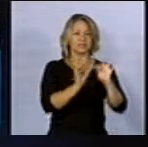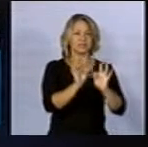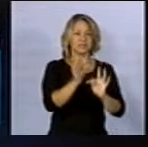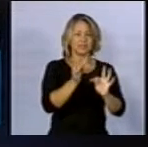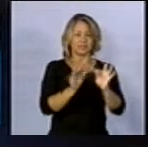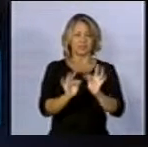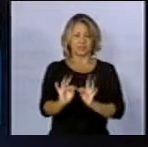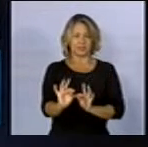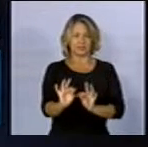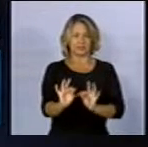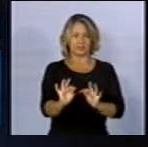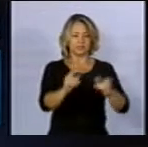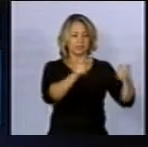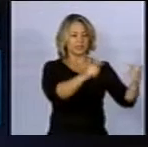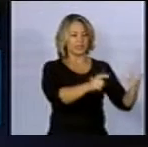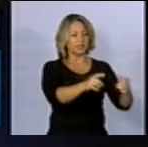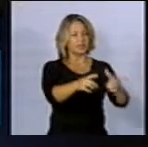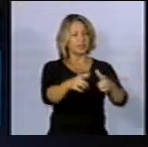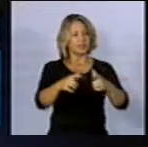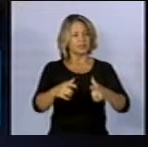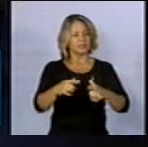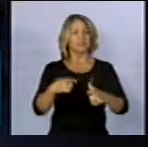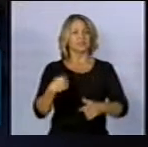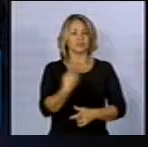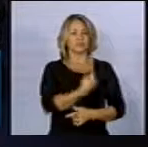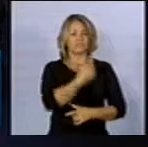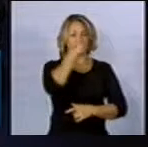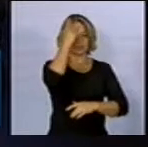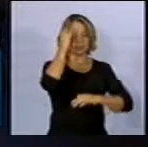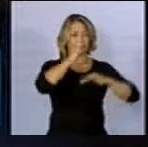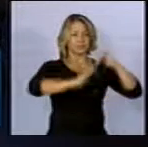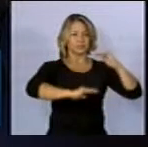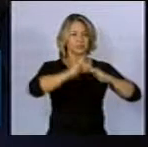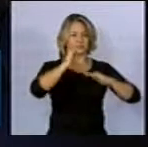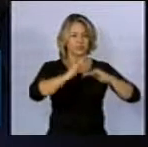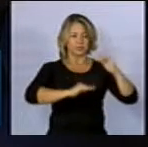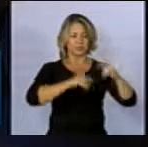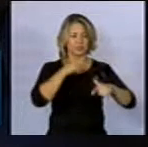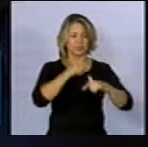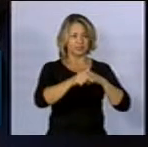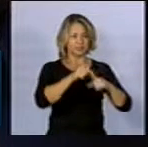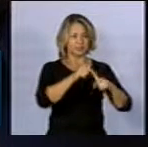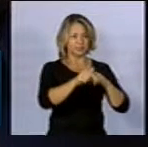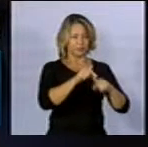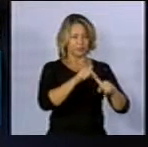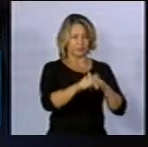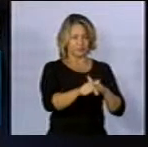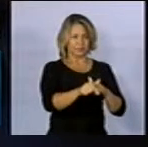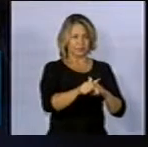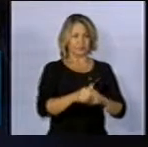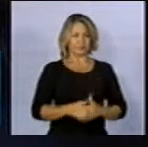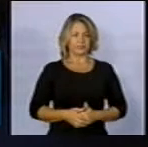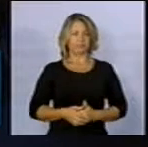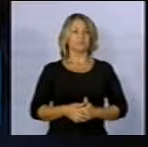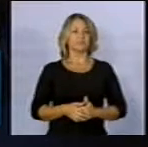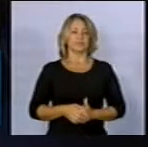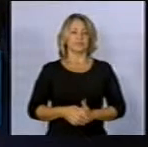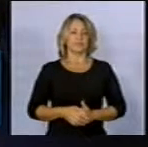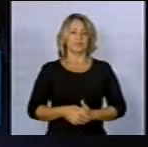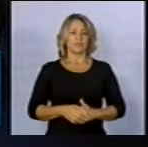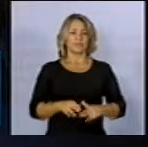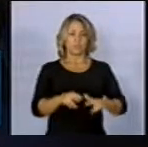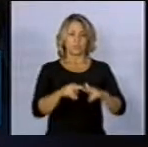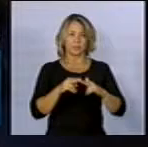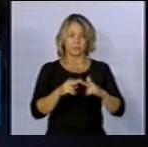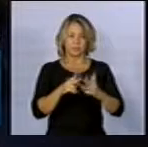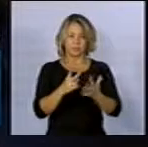nestas áreas dos quais os nossos profissionais atuam eh pelo